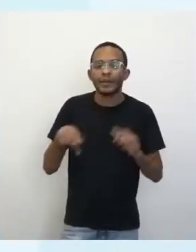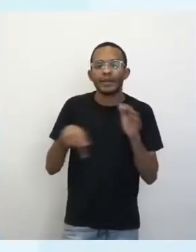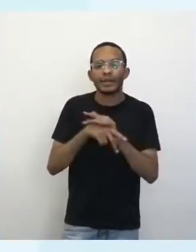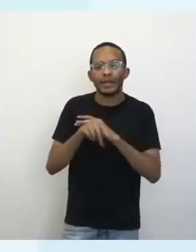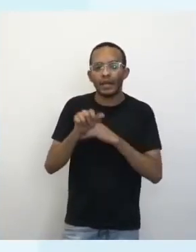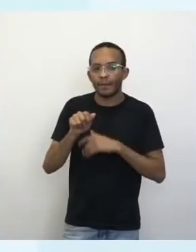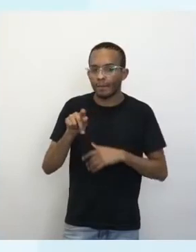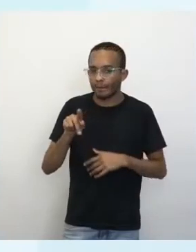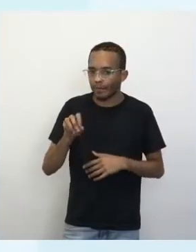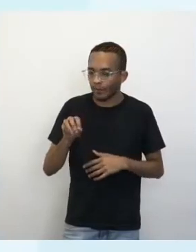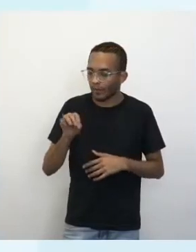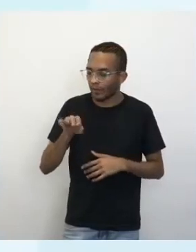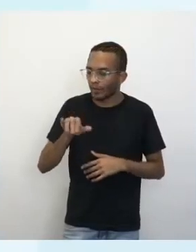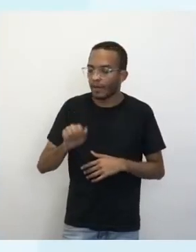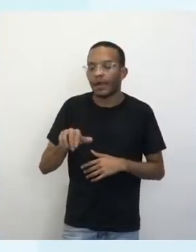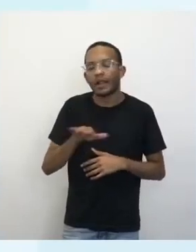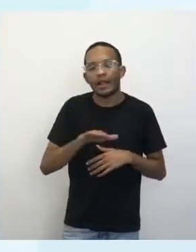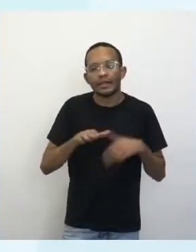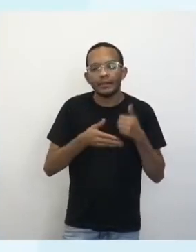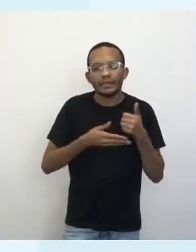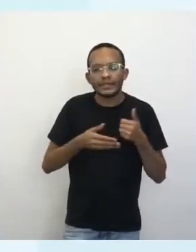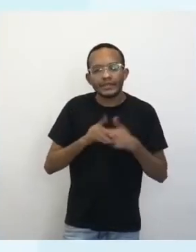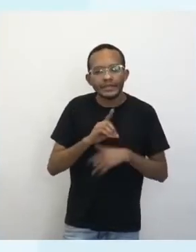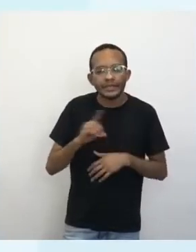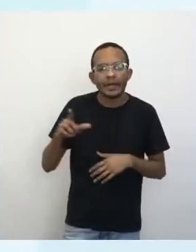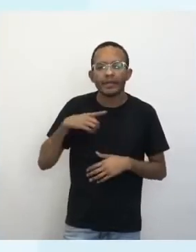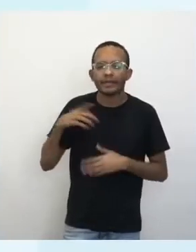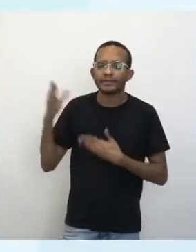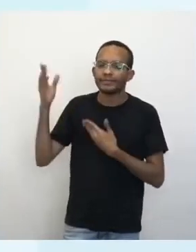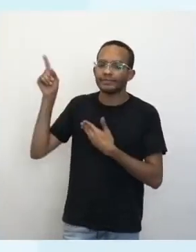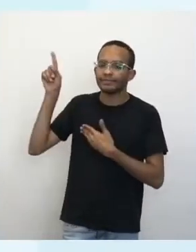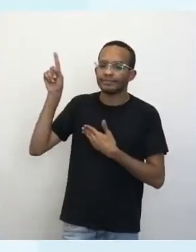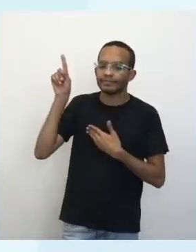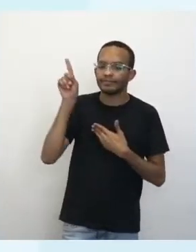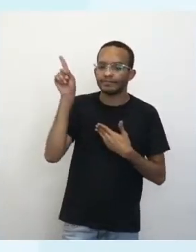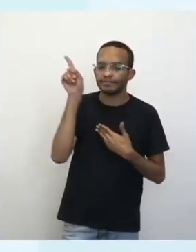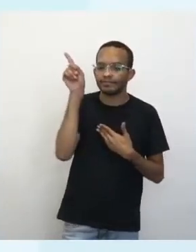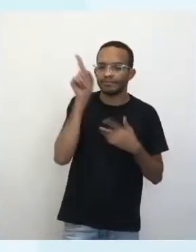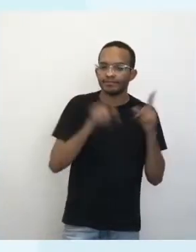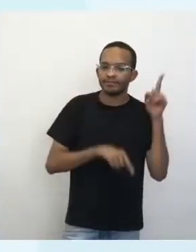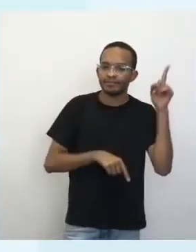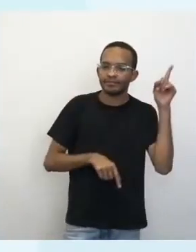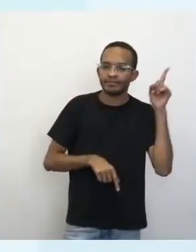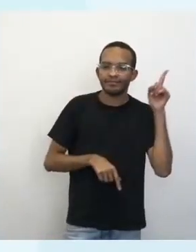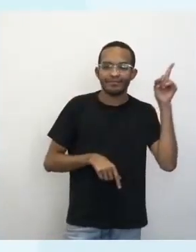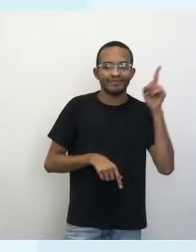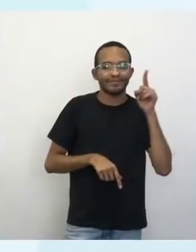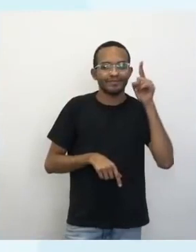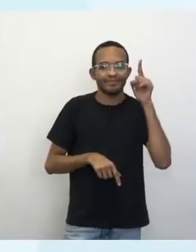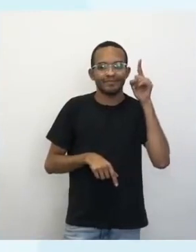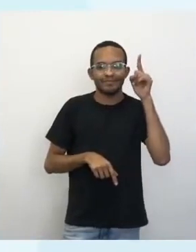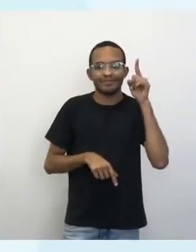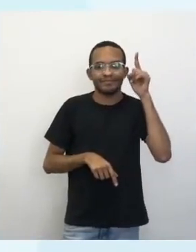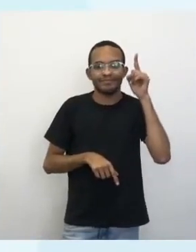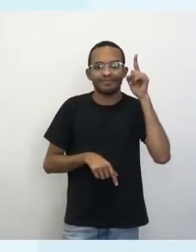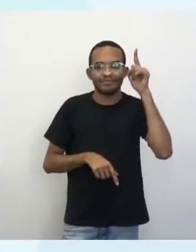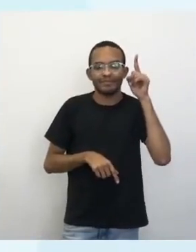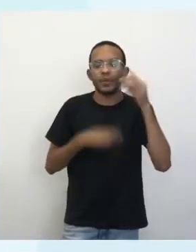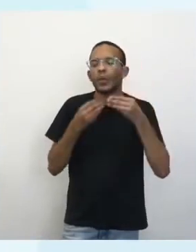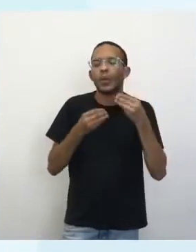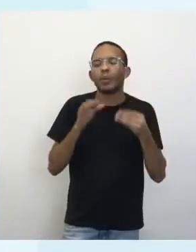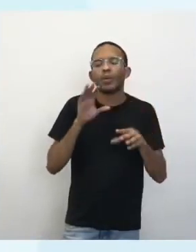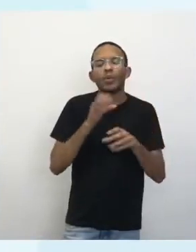base. Observe que lá na direita, no cantinho, eu coloquei a expressão para você lembrar como que se calcula a apótema da